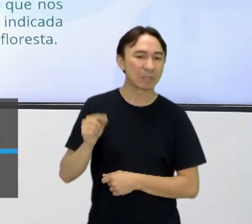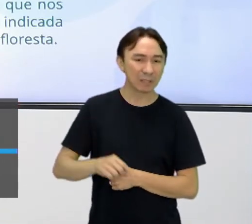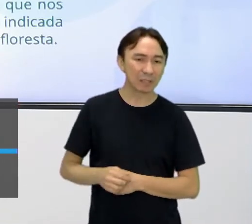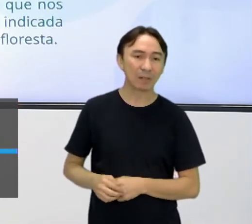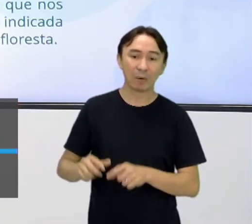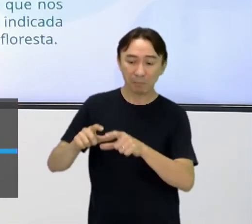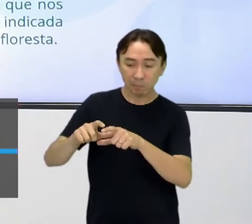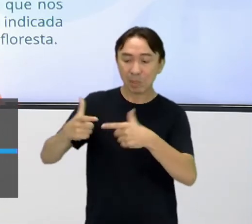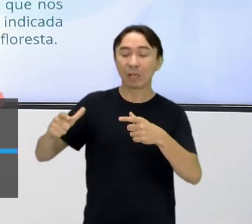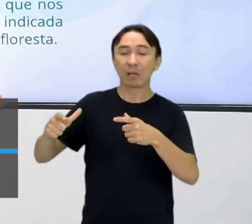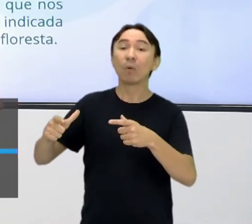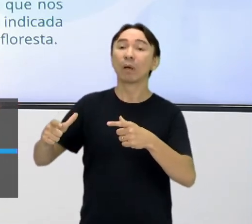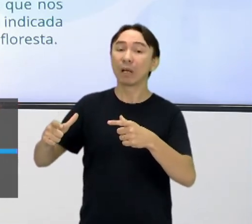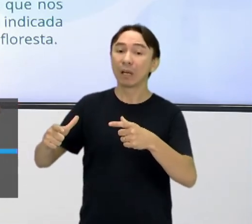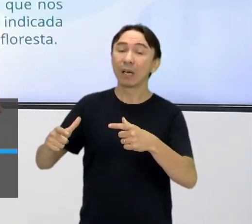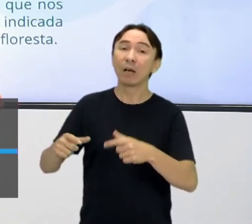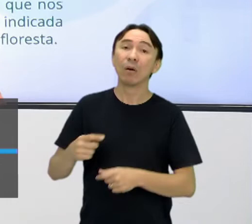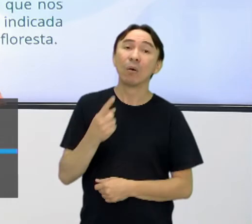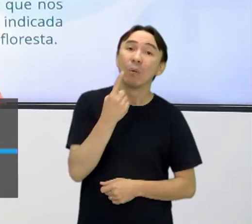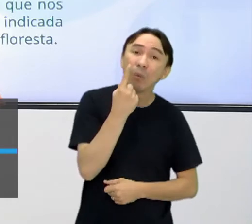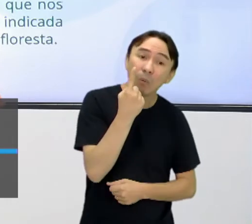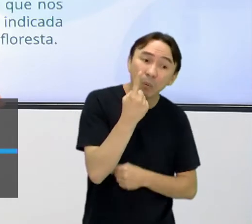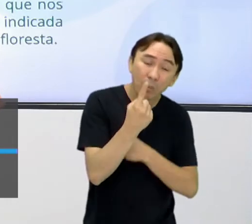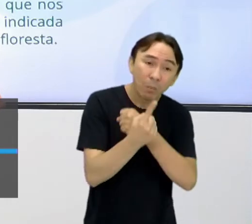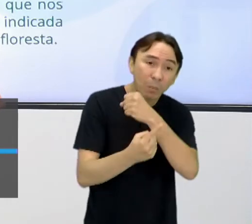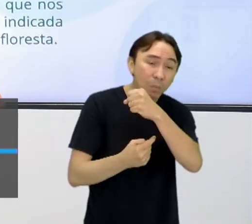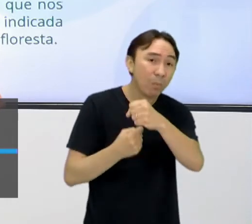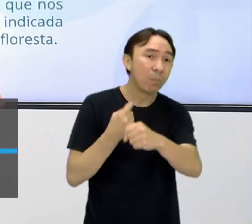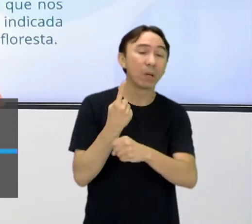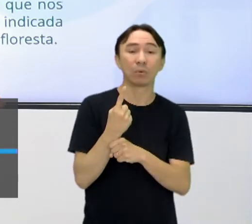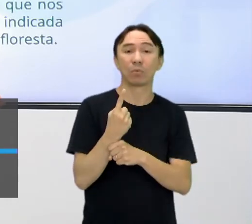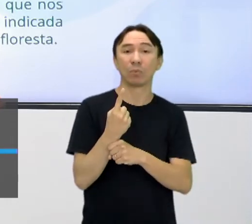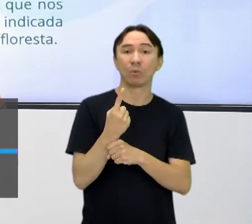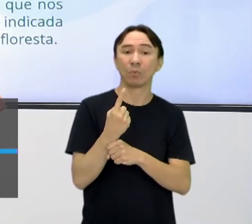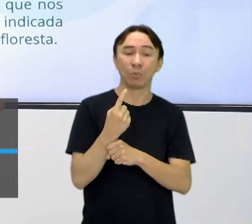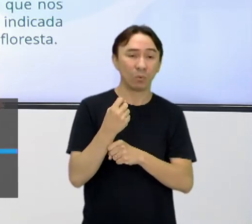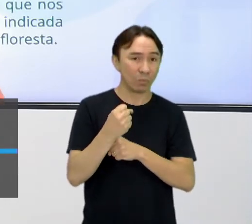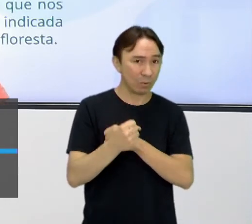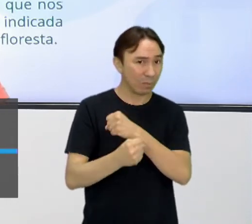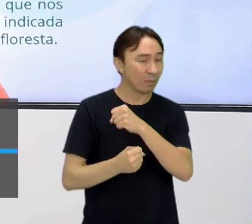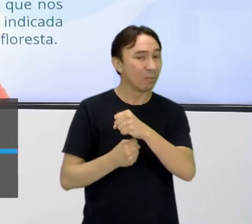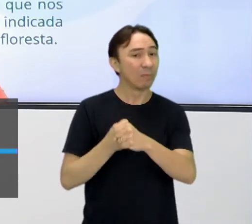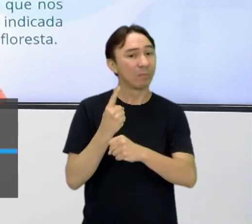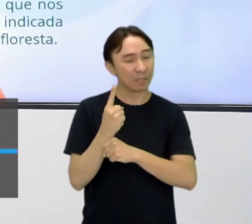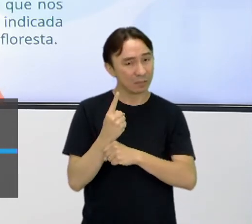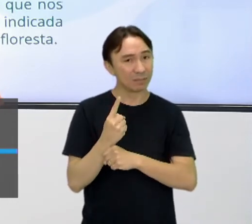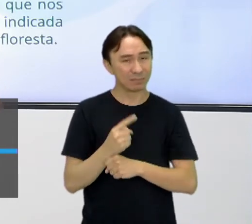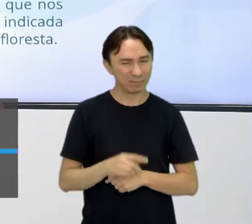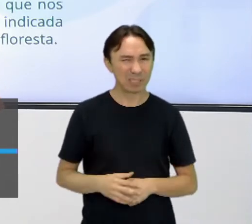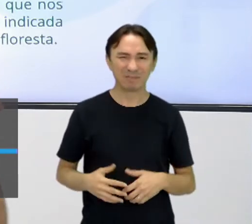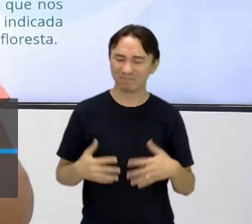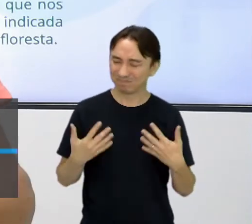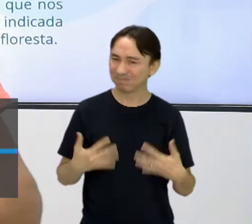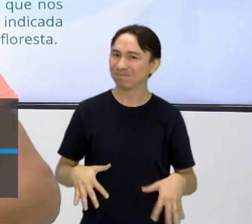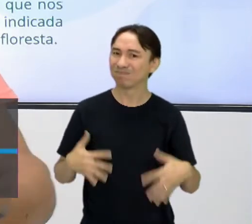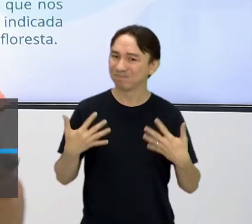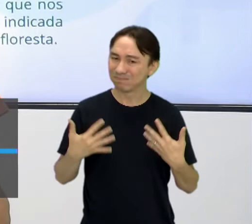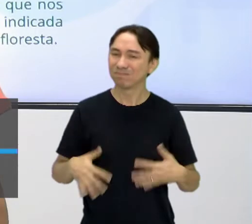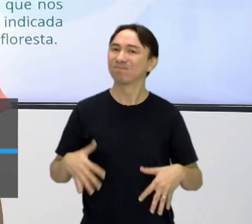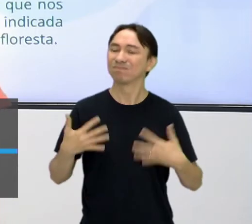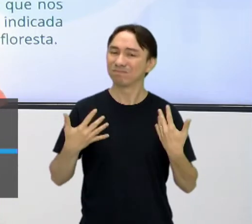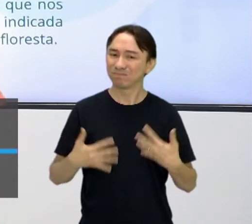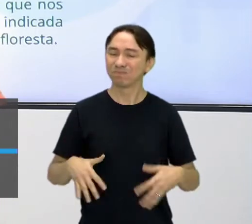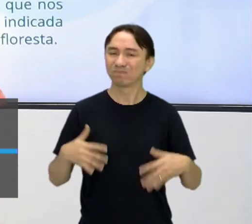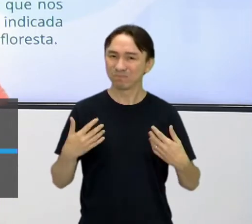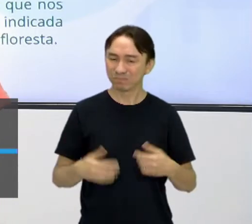em apenas um ano. Muito, né? É bastante significativo. Então veja, quando a gente